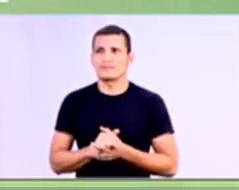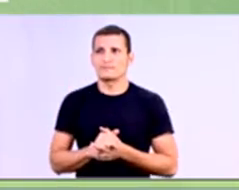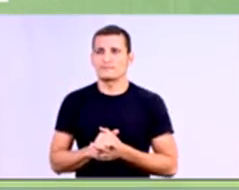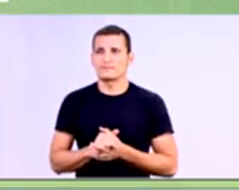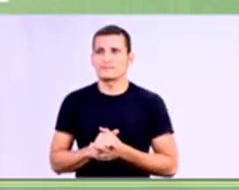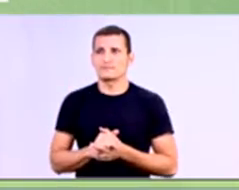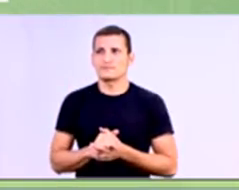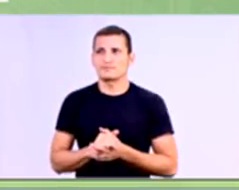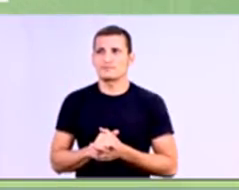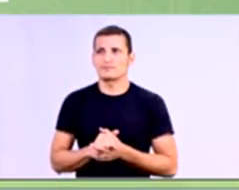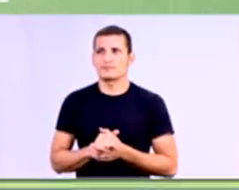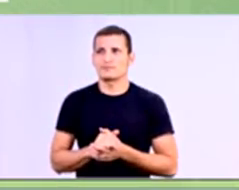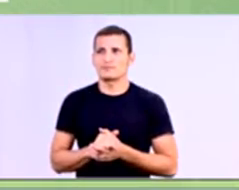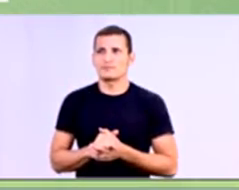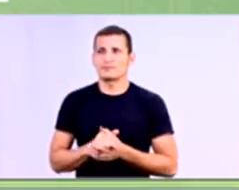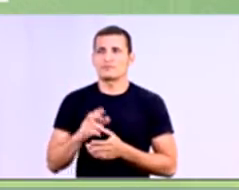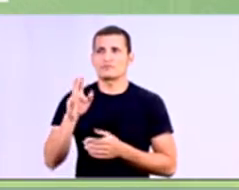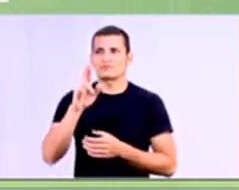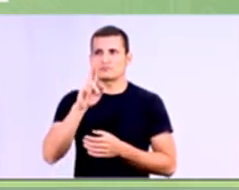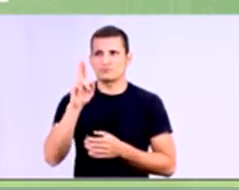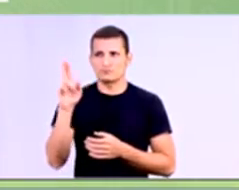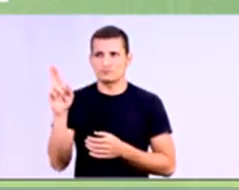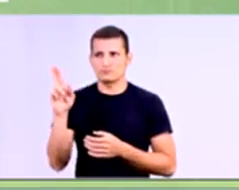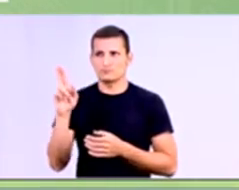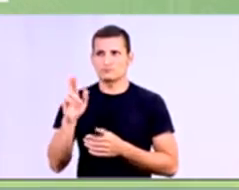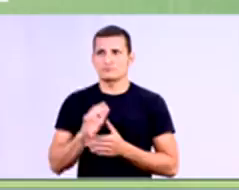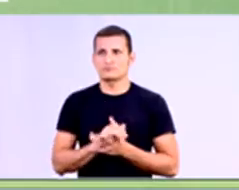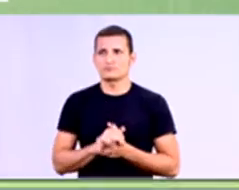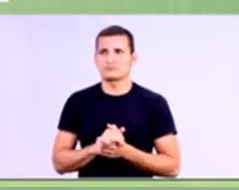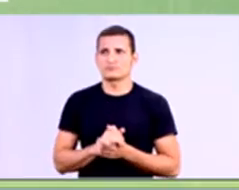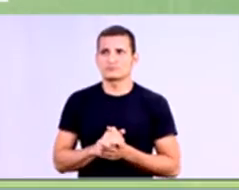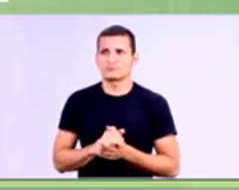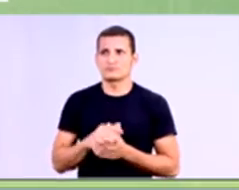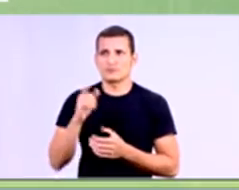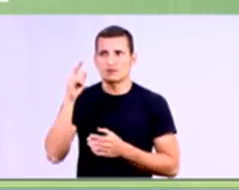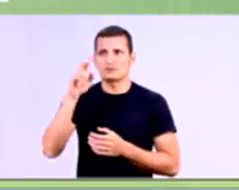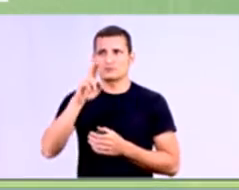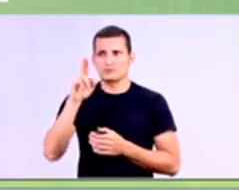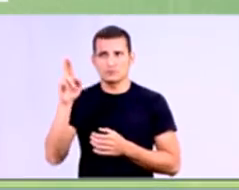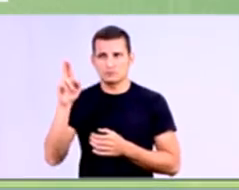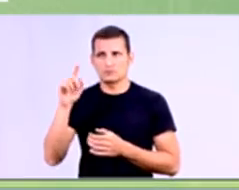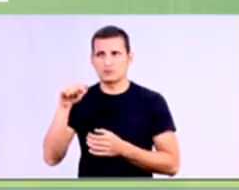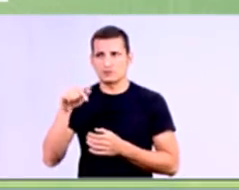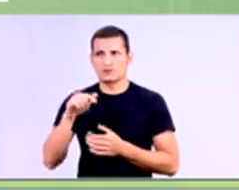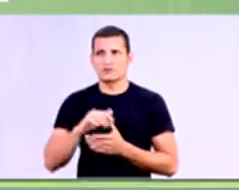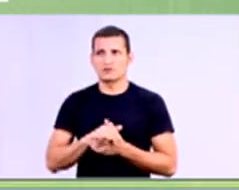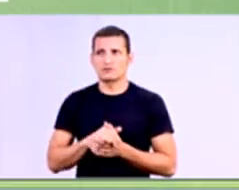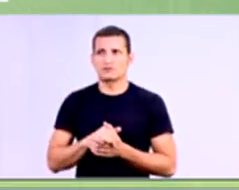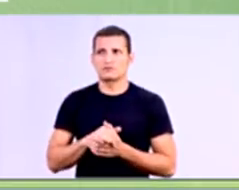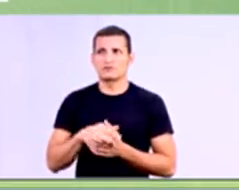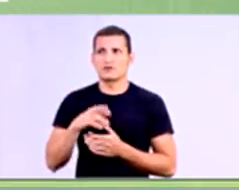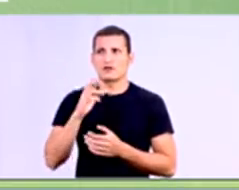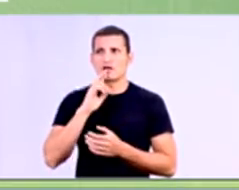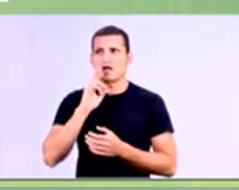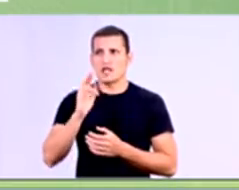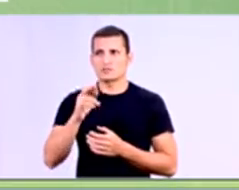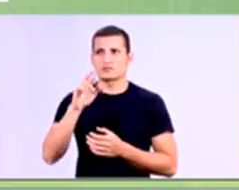né, onde eu tenho aqui o nome, e esse nome aqui já seria, né, a razão